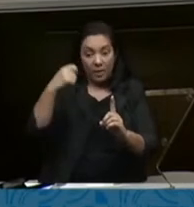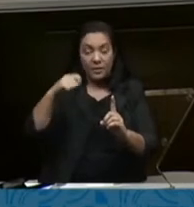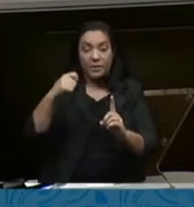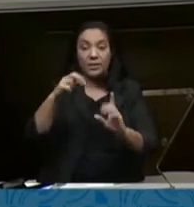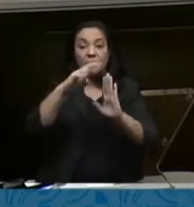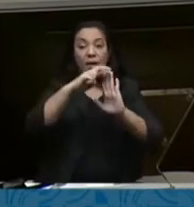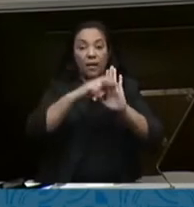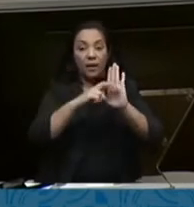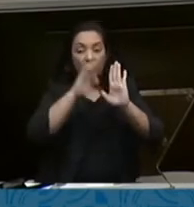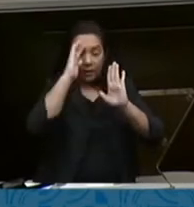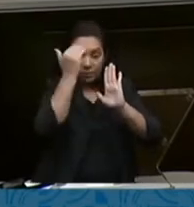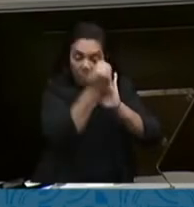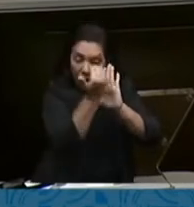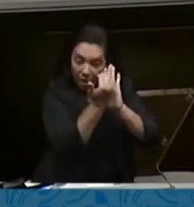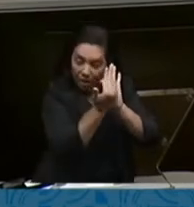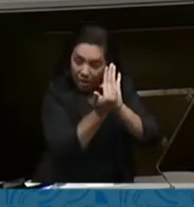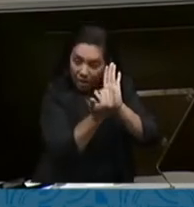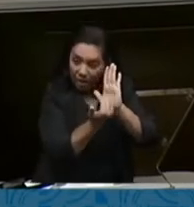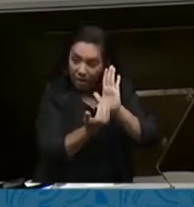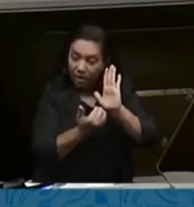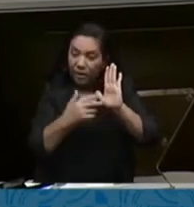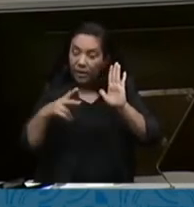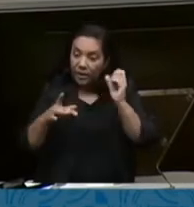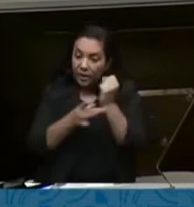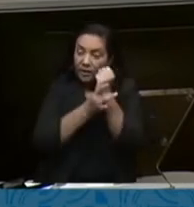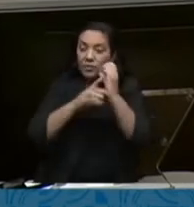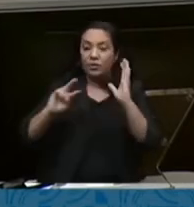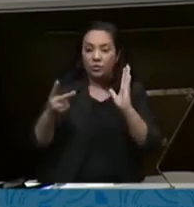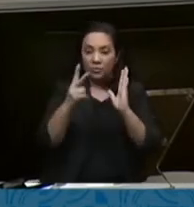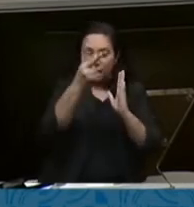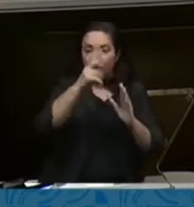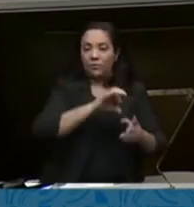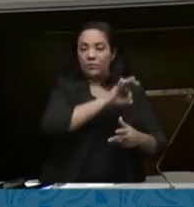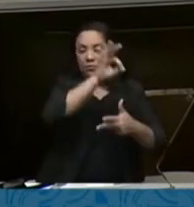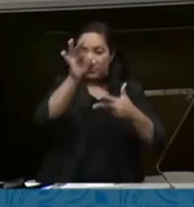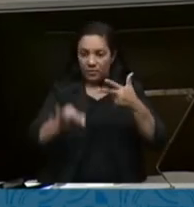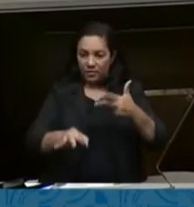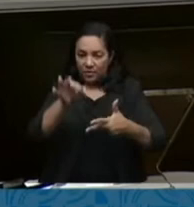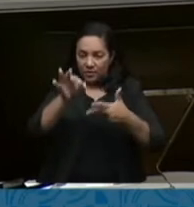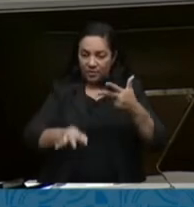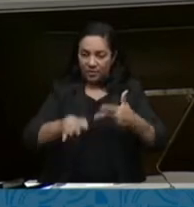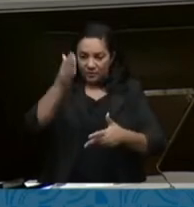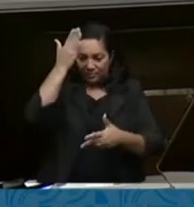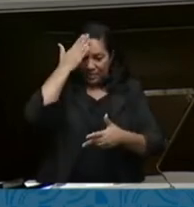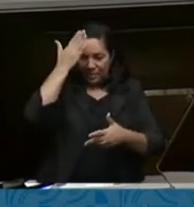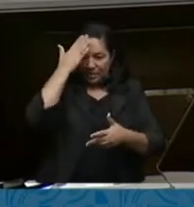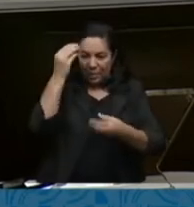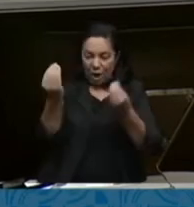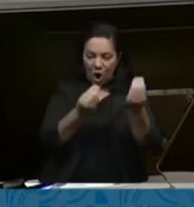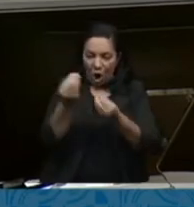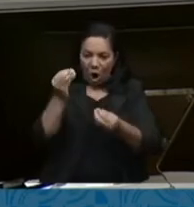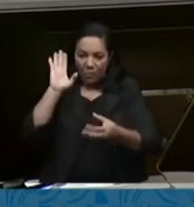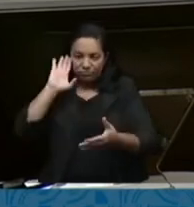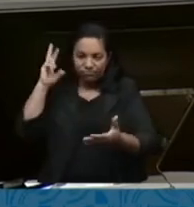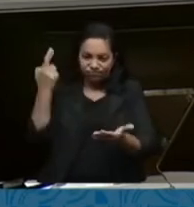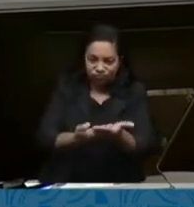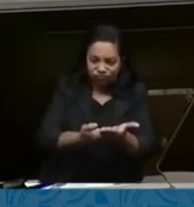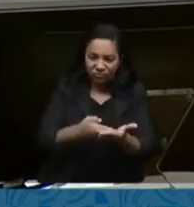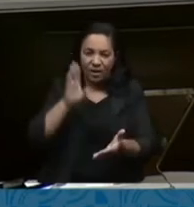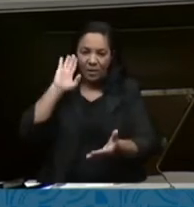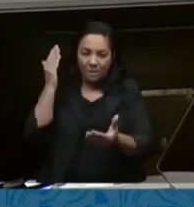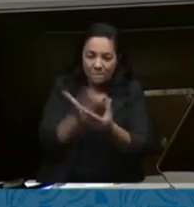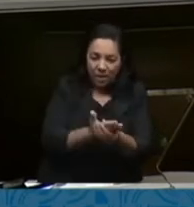em busca da tutela dos valores da segurança jurídica da previsibilidade das decisões judiciais